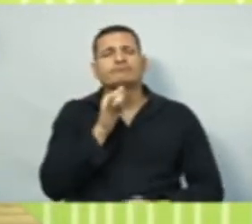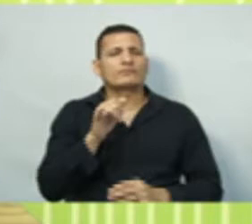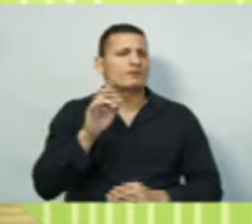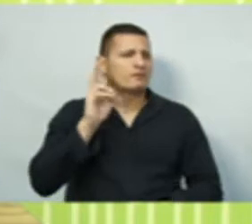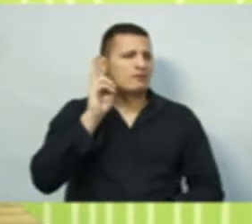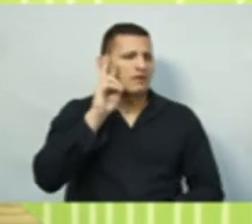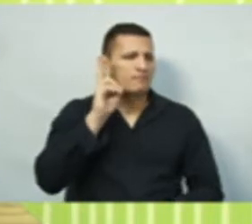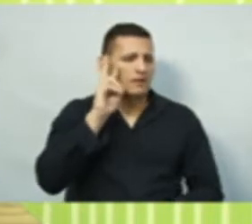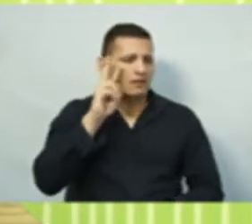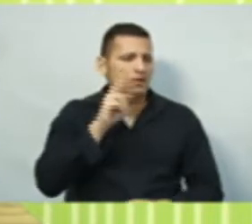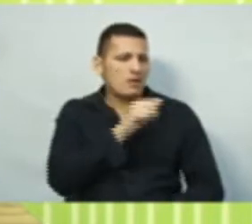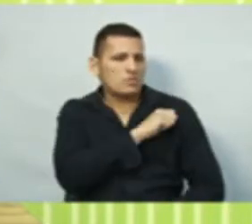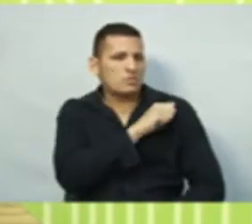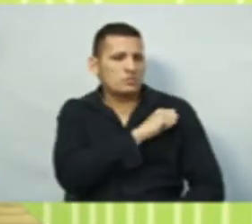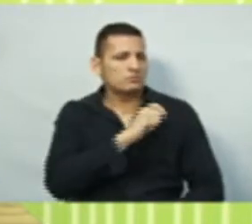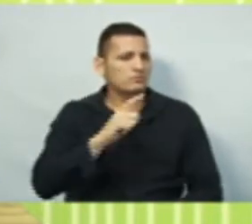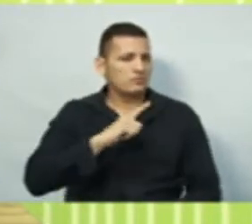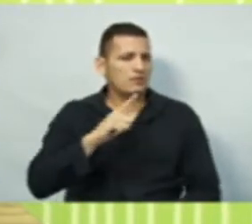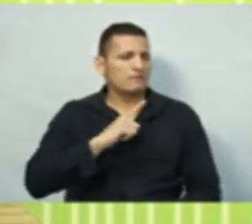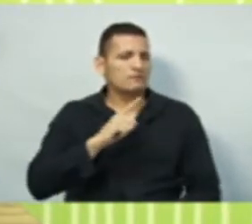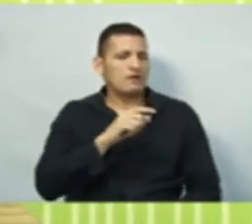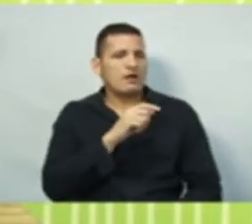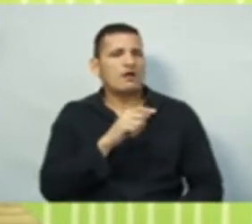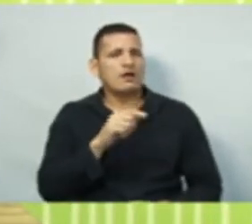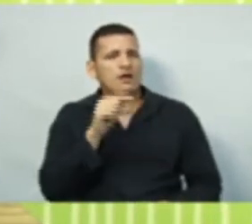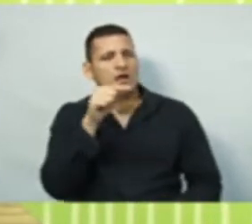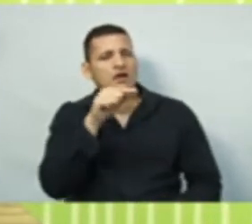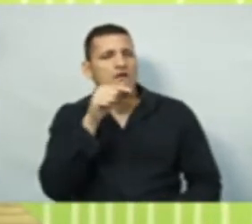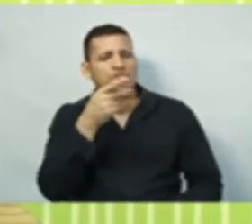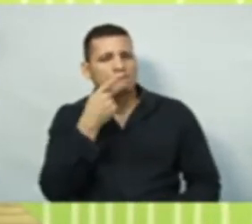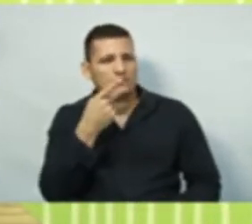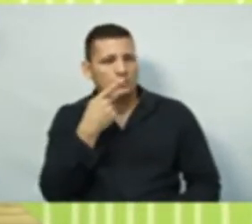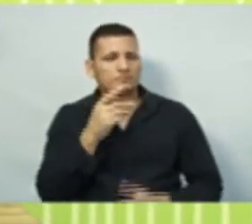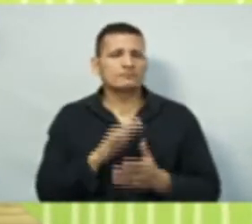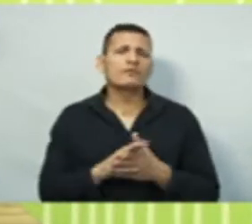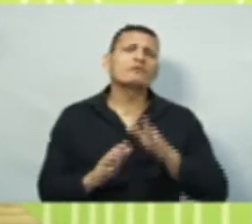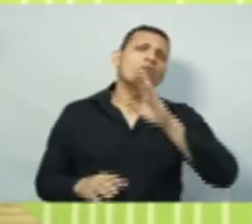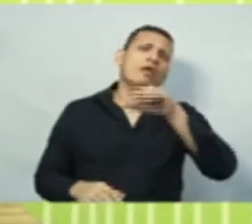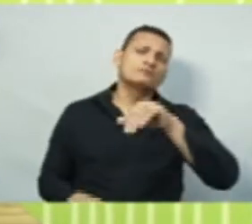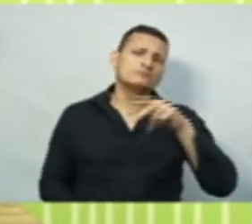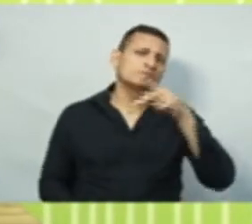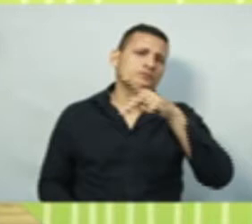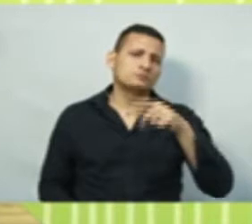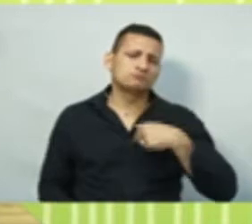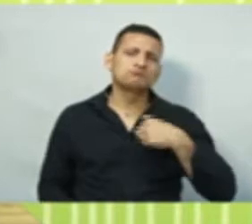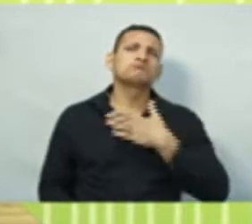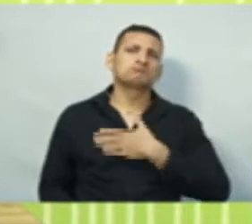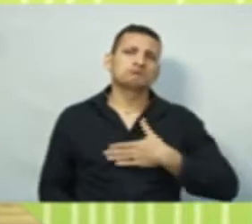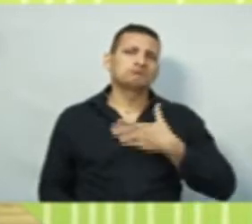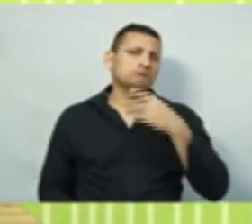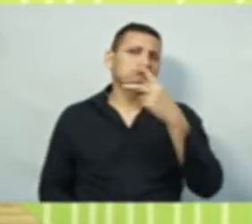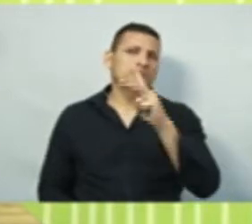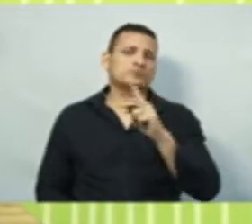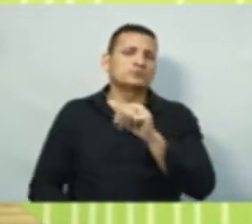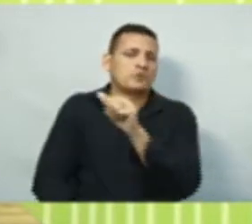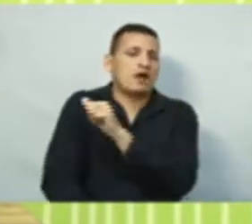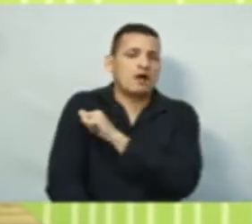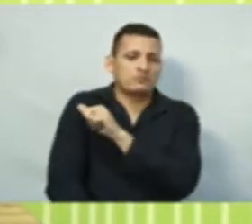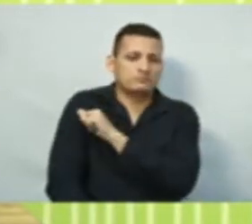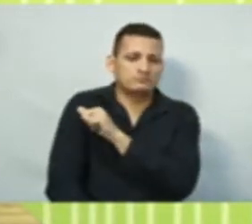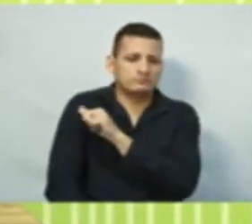ao cooperativismo do professor Samuel, ele disse o seguinte: professor, estou gostando da sua aula